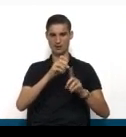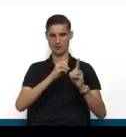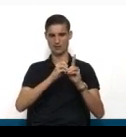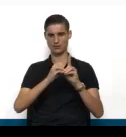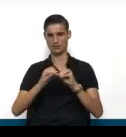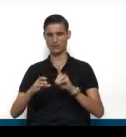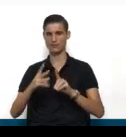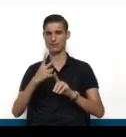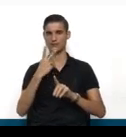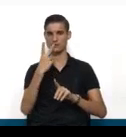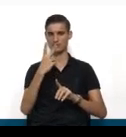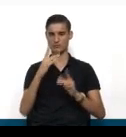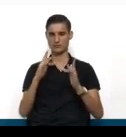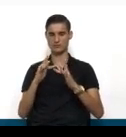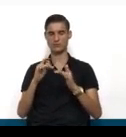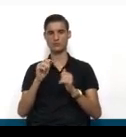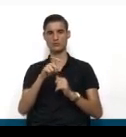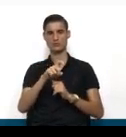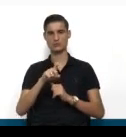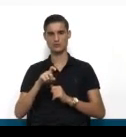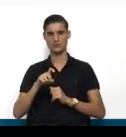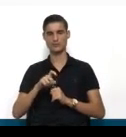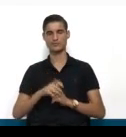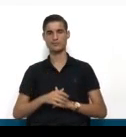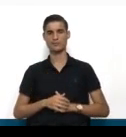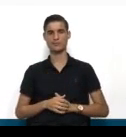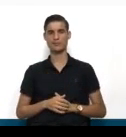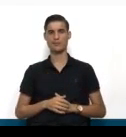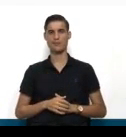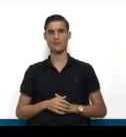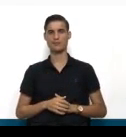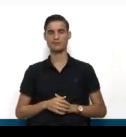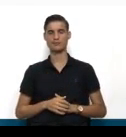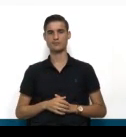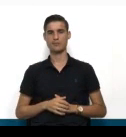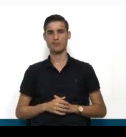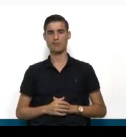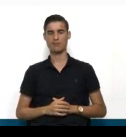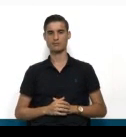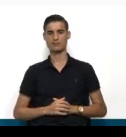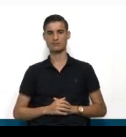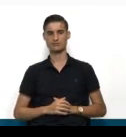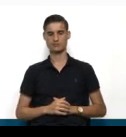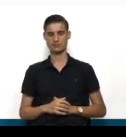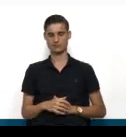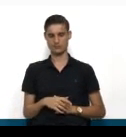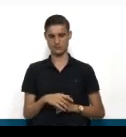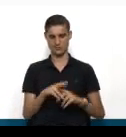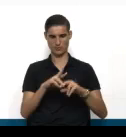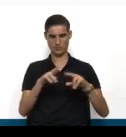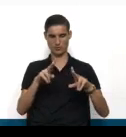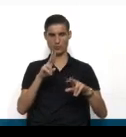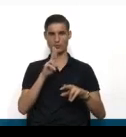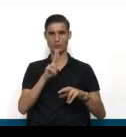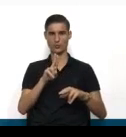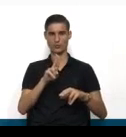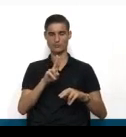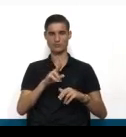derivada segunda em relação a x, derivar duas vezes em relação a x, igual a u,